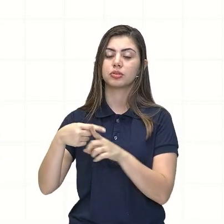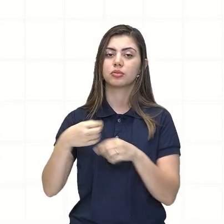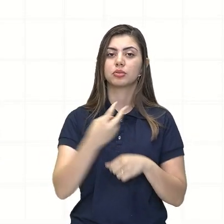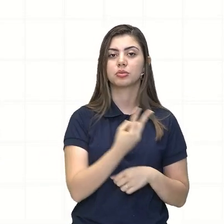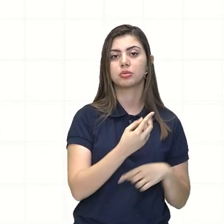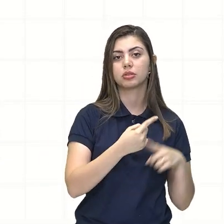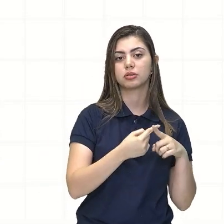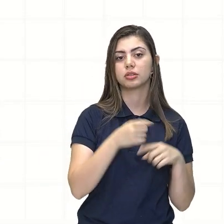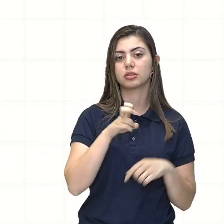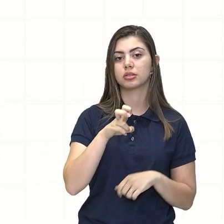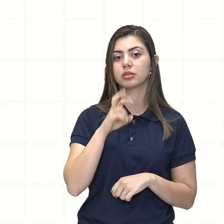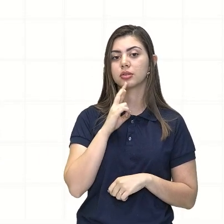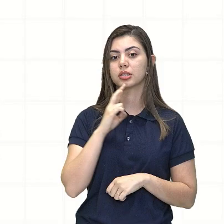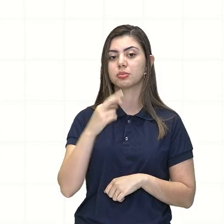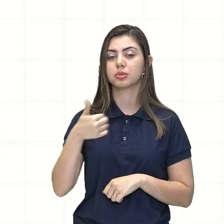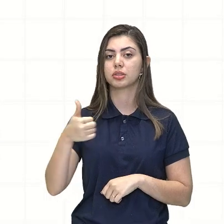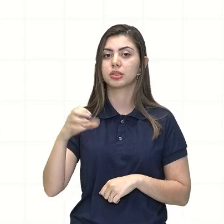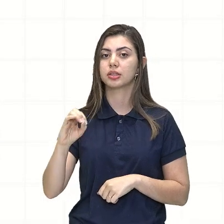5,